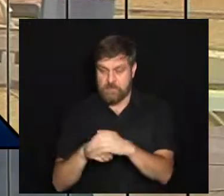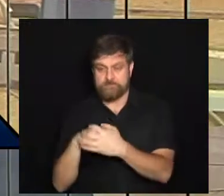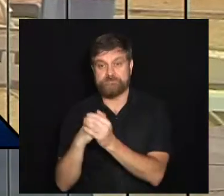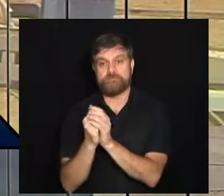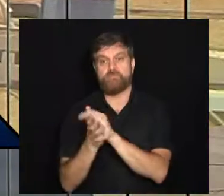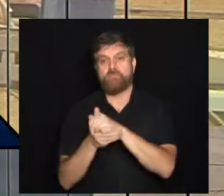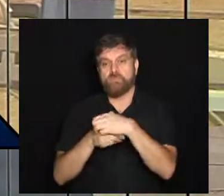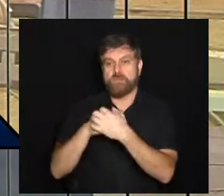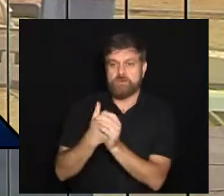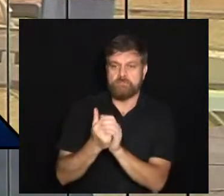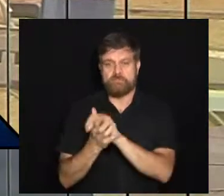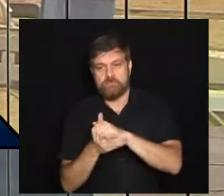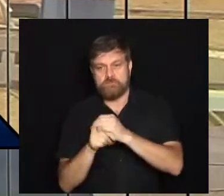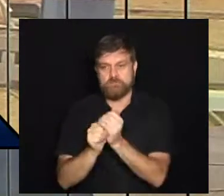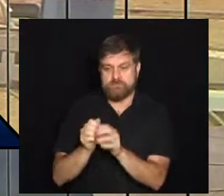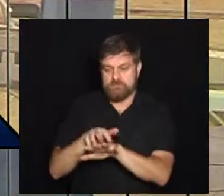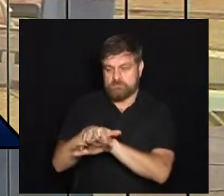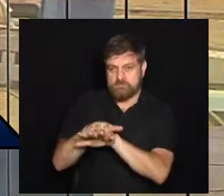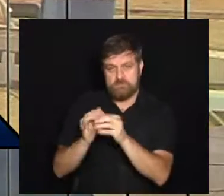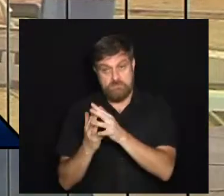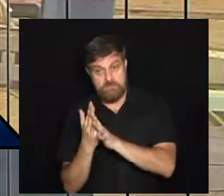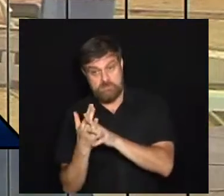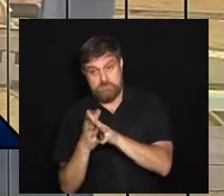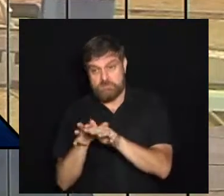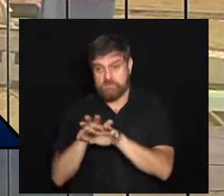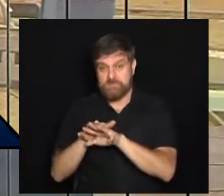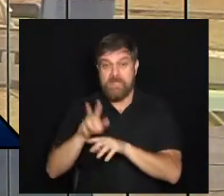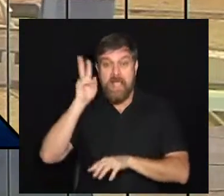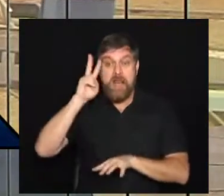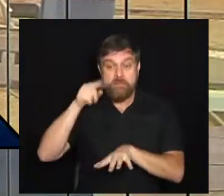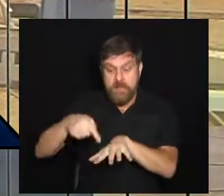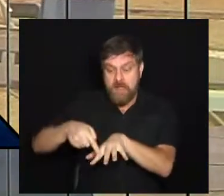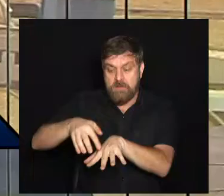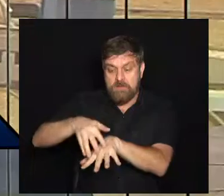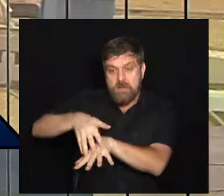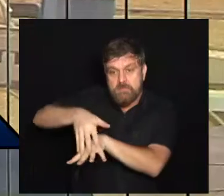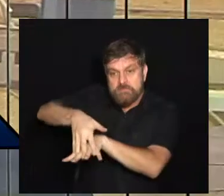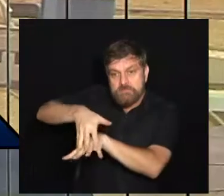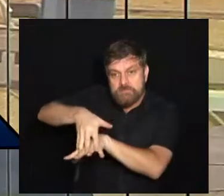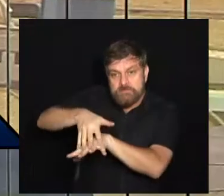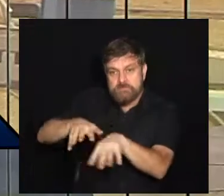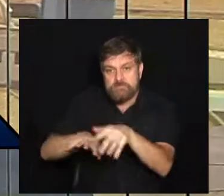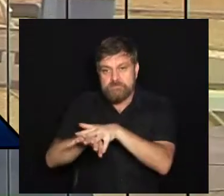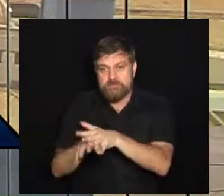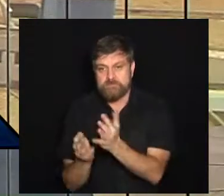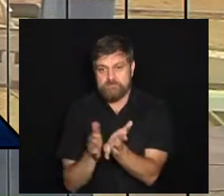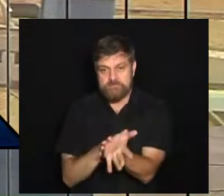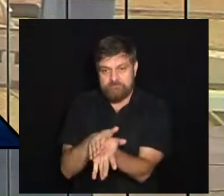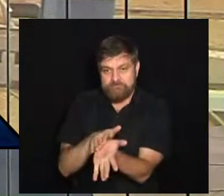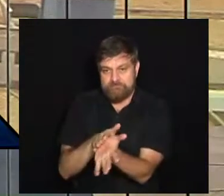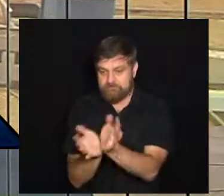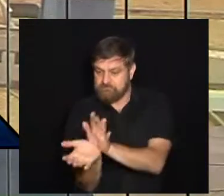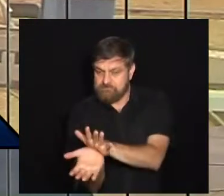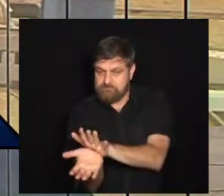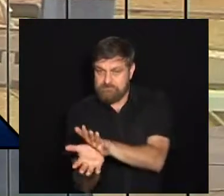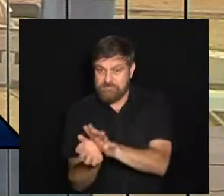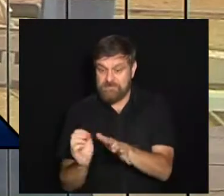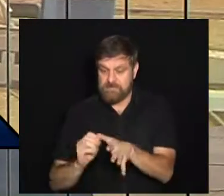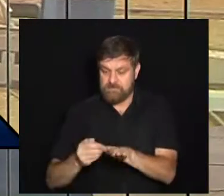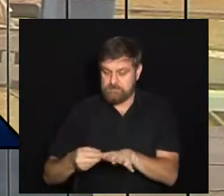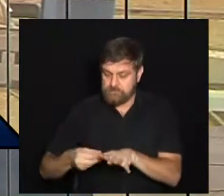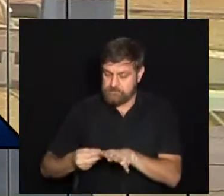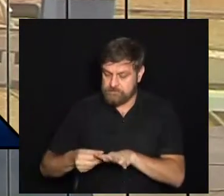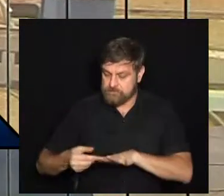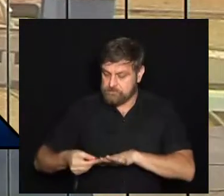na sua mão né fazer uma bela espuminha na tua mão na se lembrar de lavar entre os dedos nela vá atrás das mãos na frente lavar as